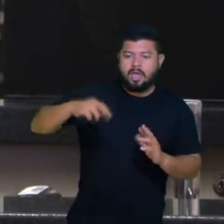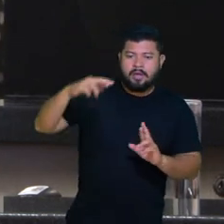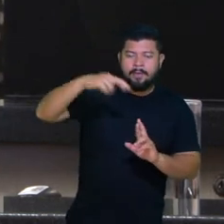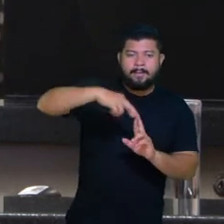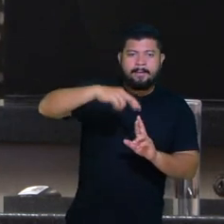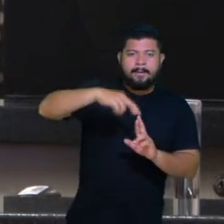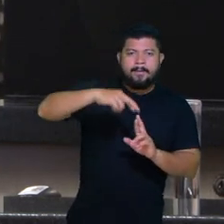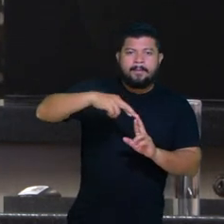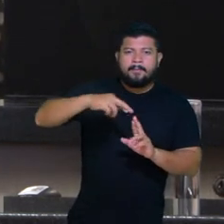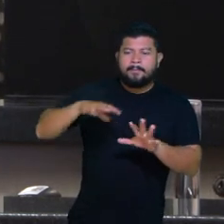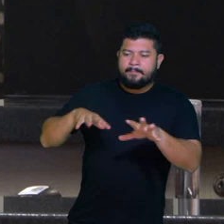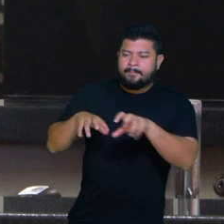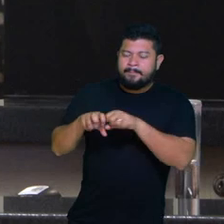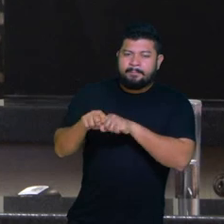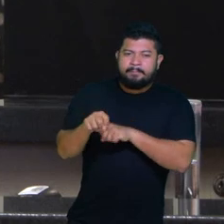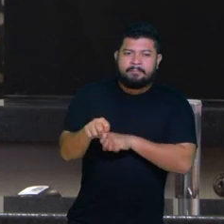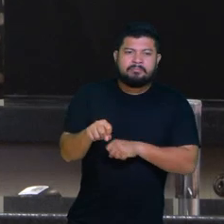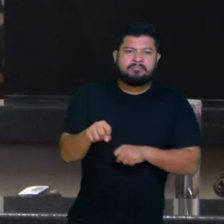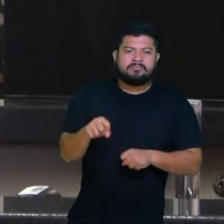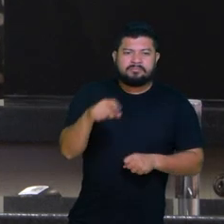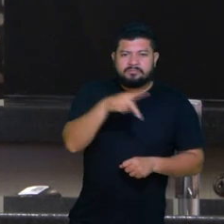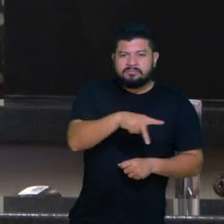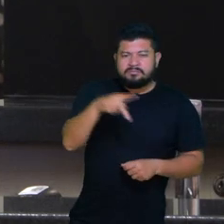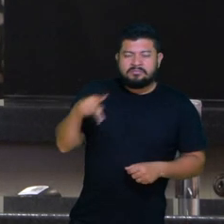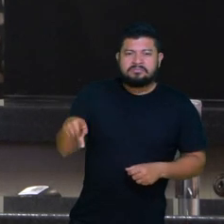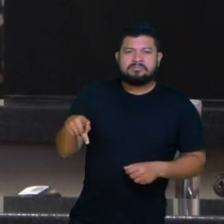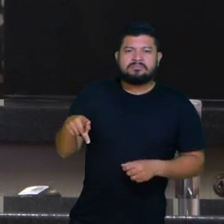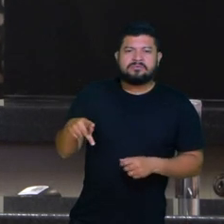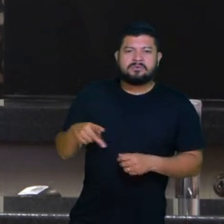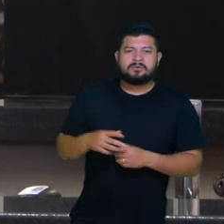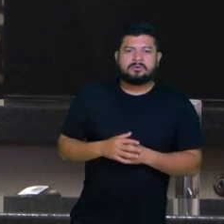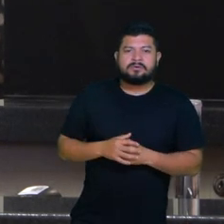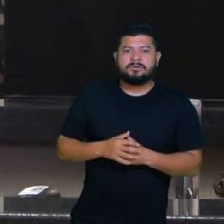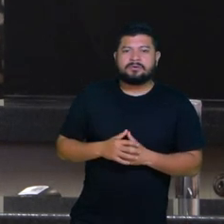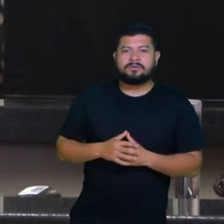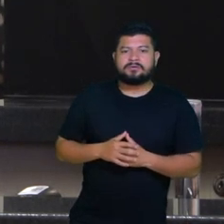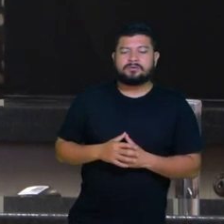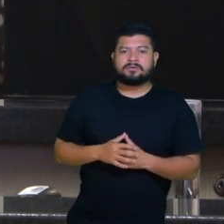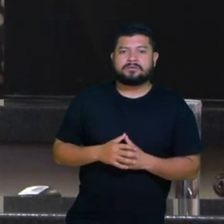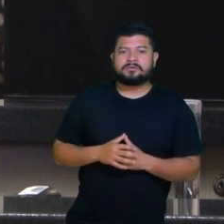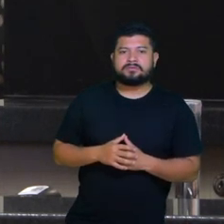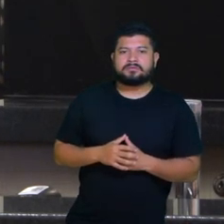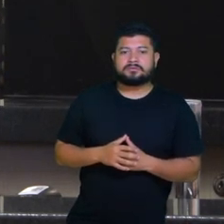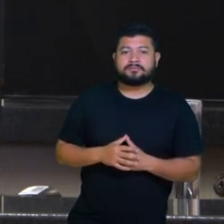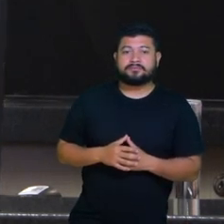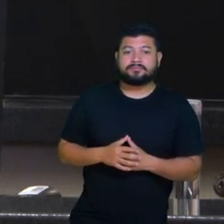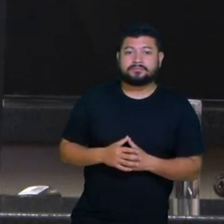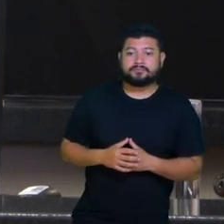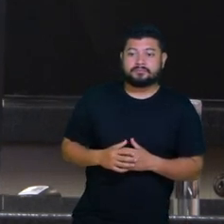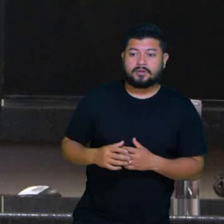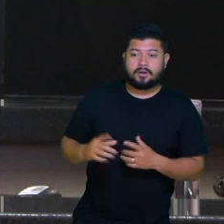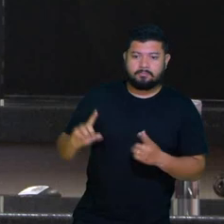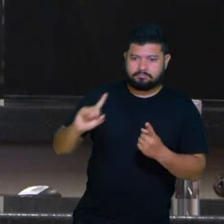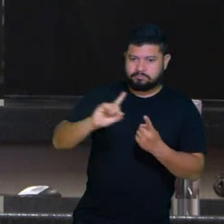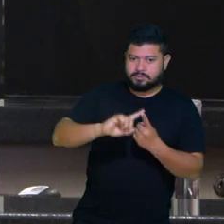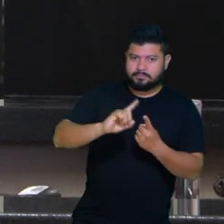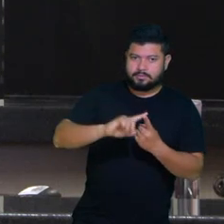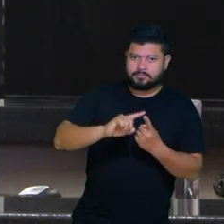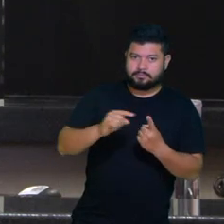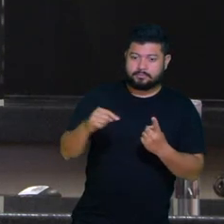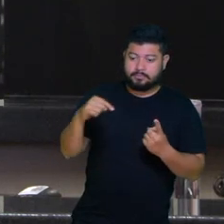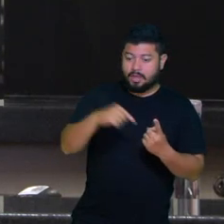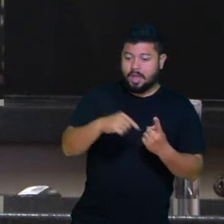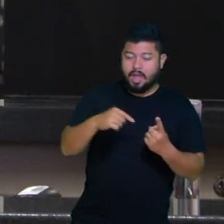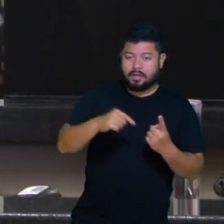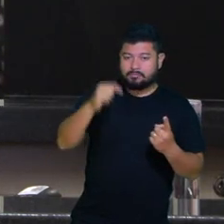formação de professores no Brasil desde então primeiro que ela pensa a formação de professores na